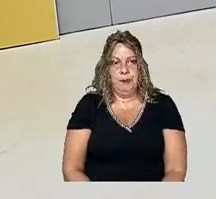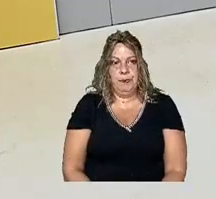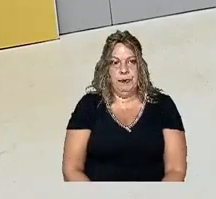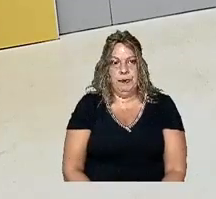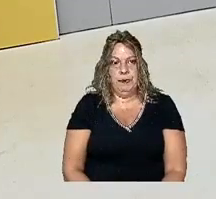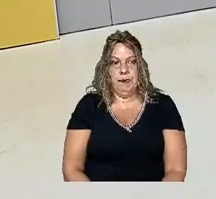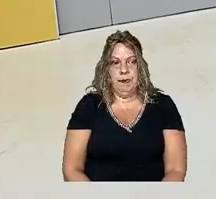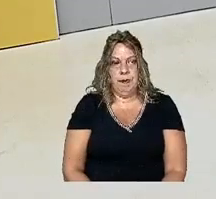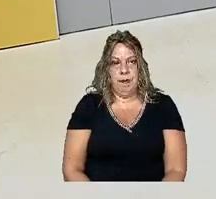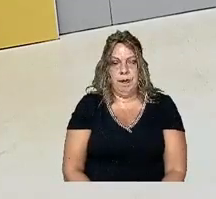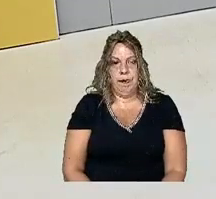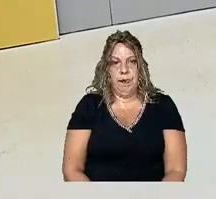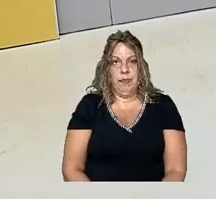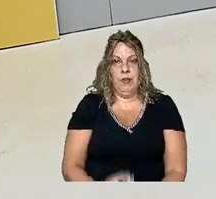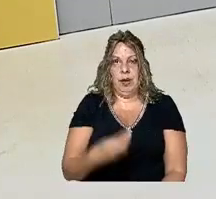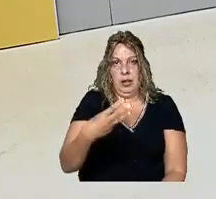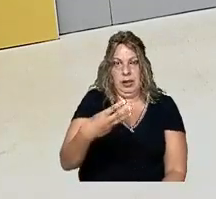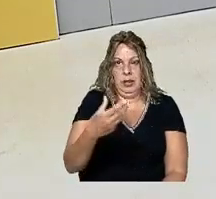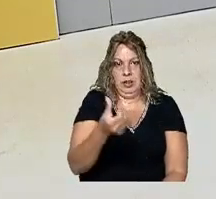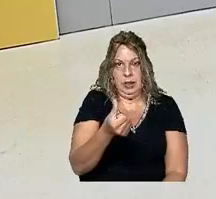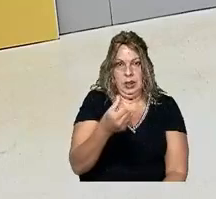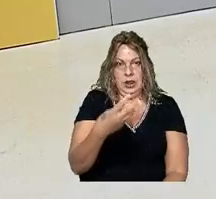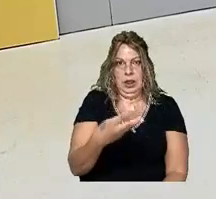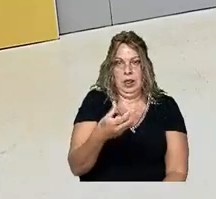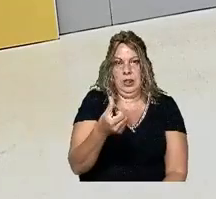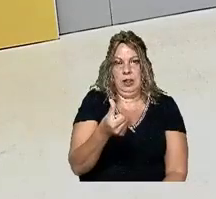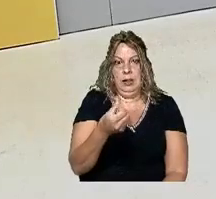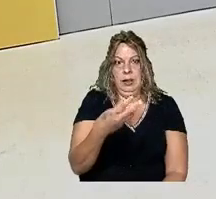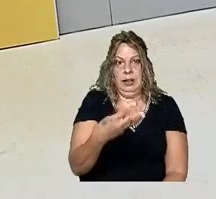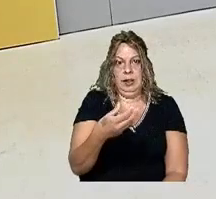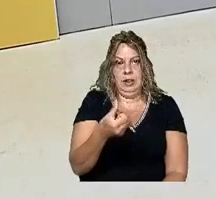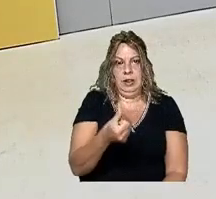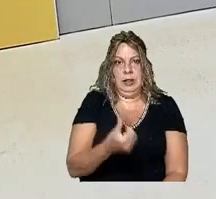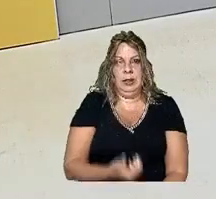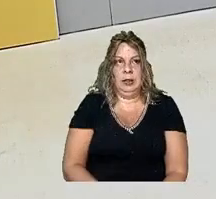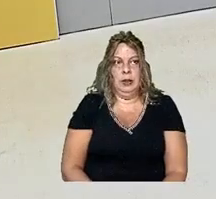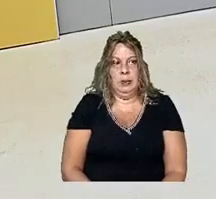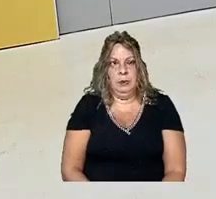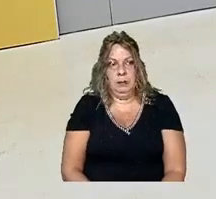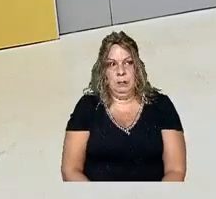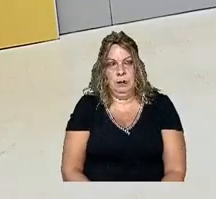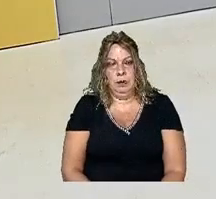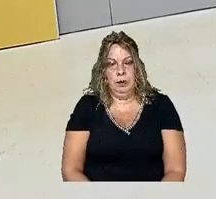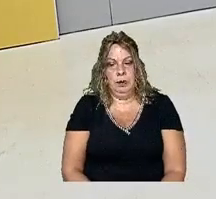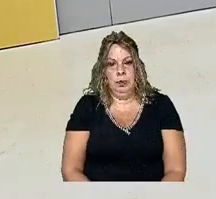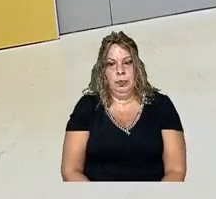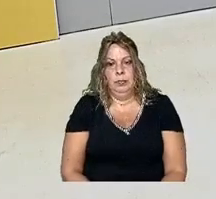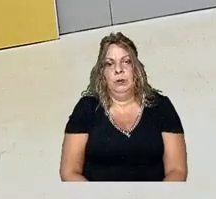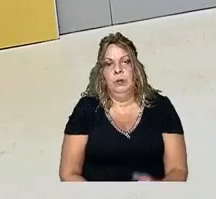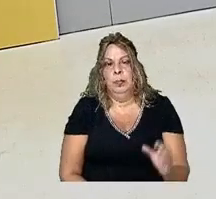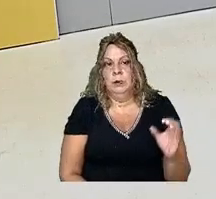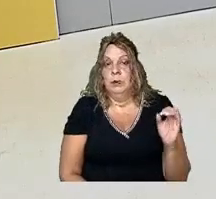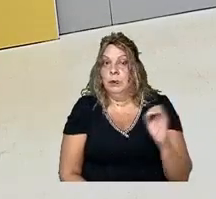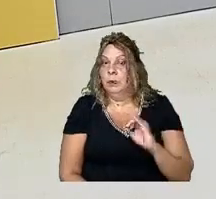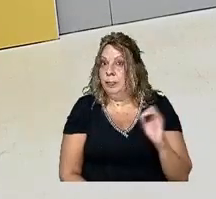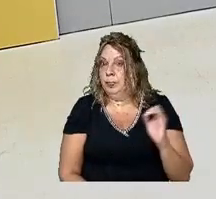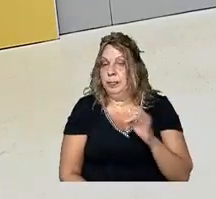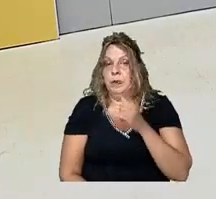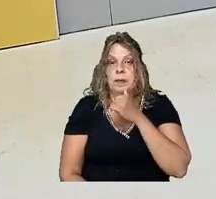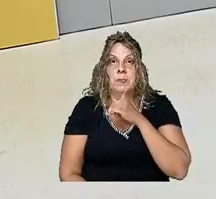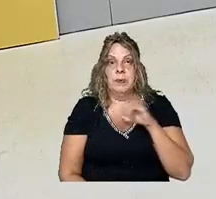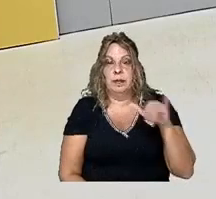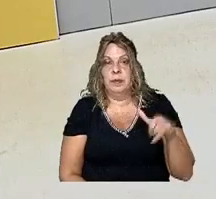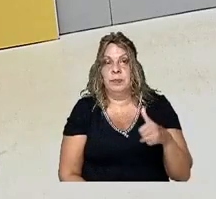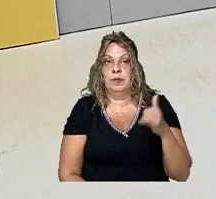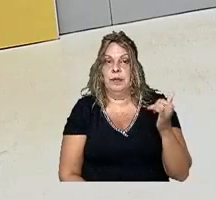Tem mais. Tem o 36, 36, 36. Alô, alô, Jaqueline Cruz, minha